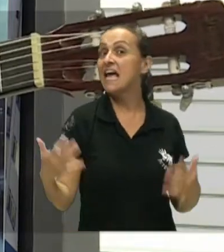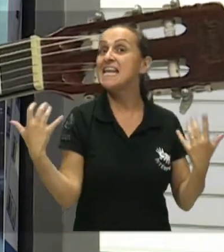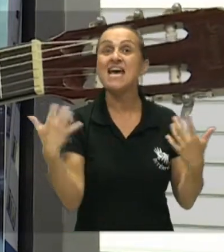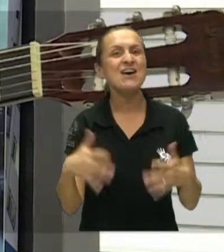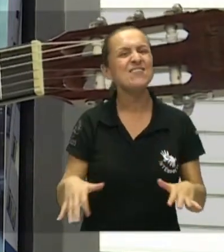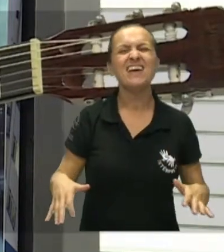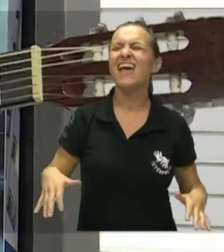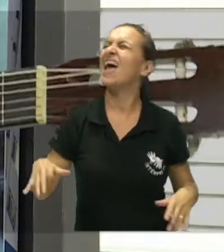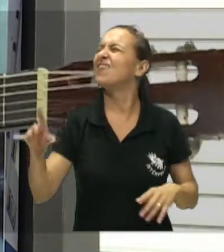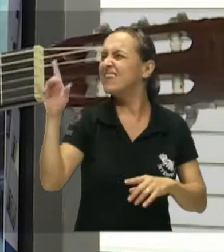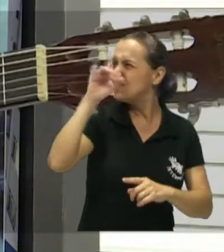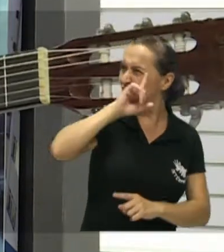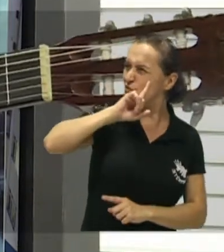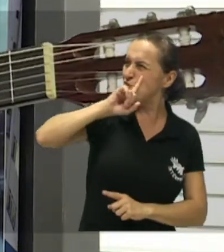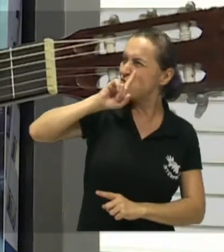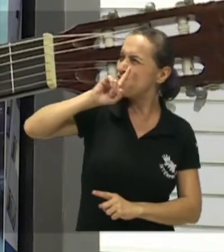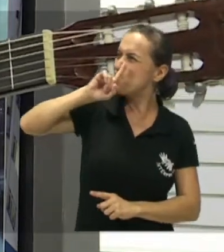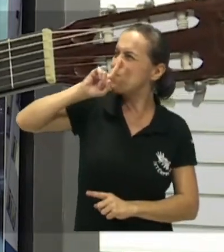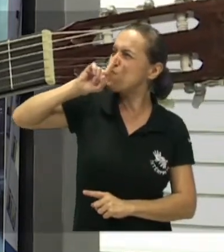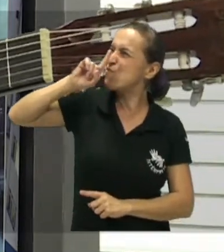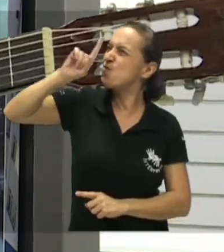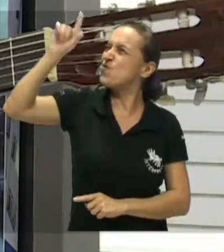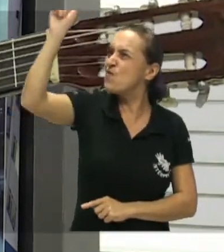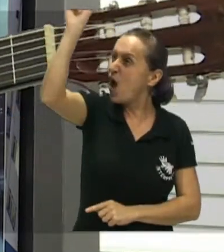Não me leve à lua.